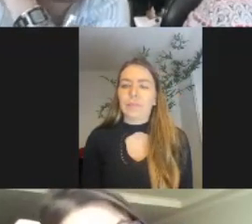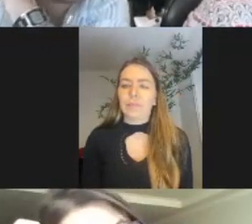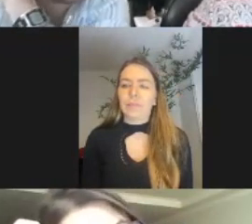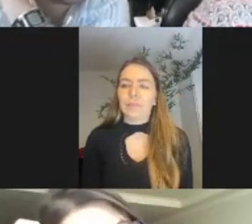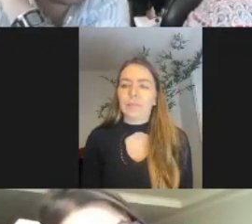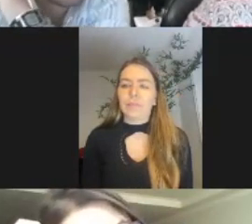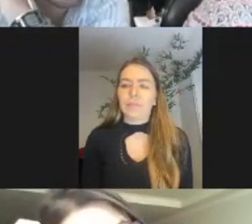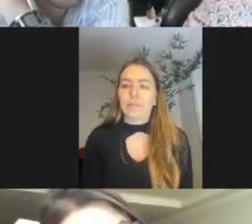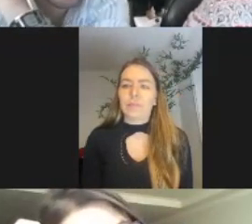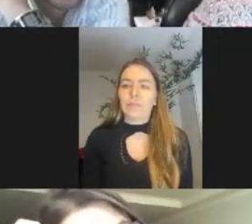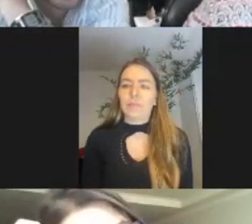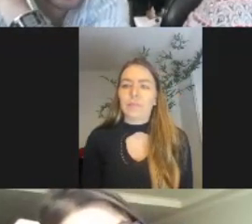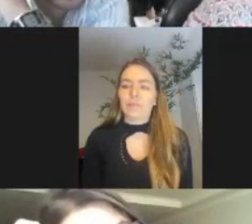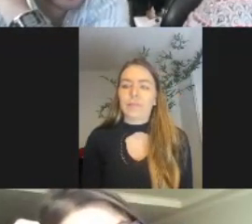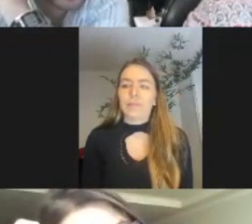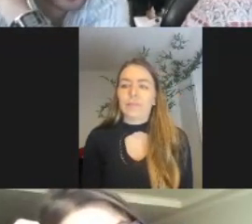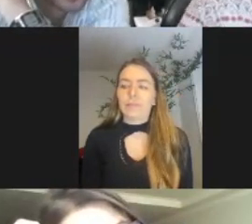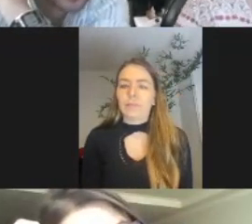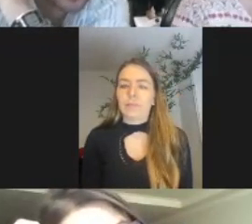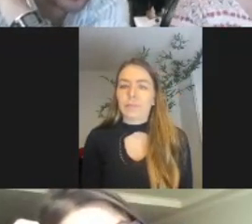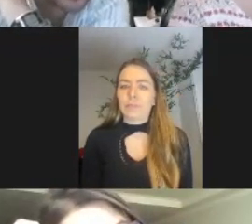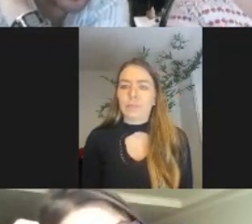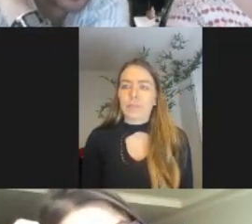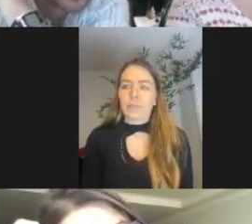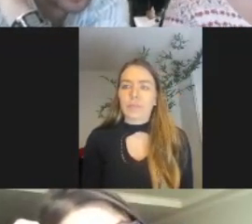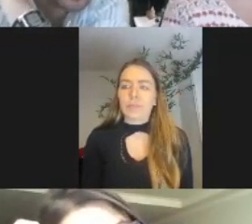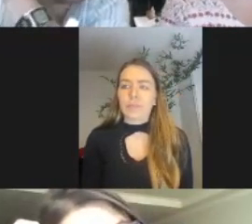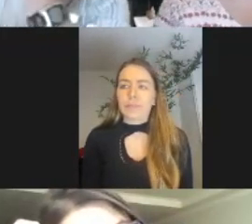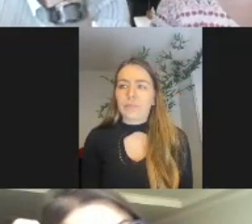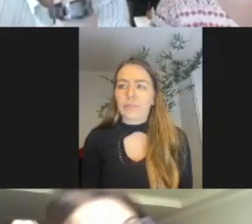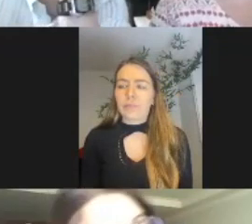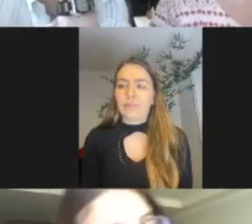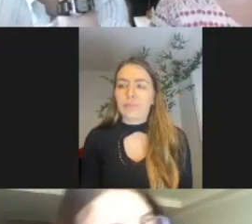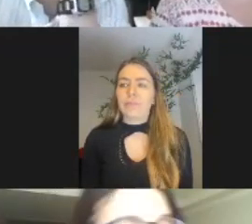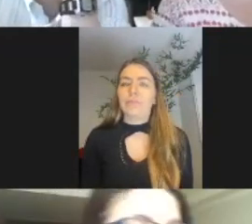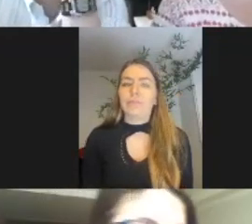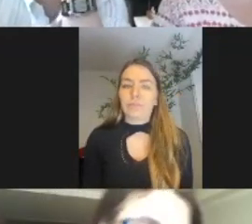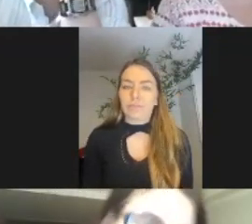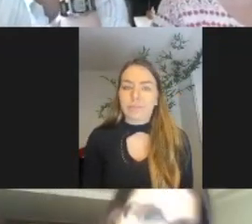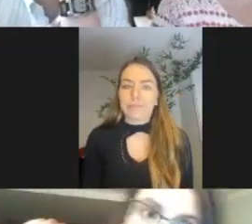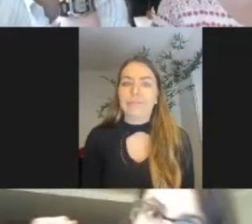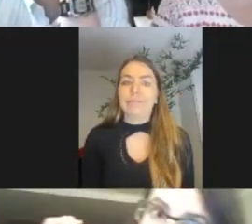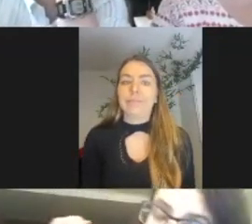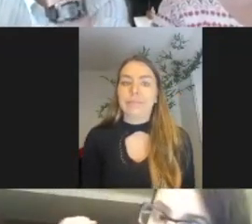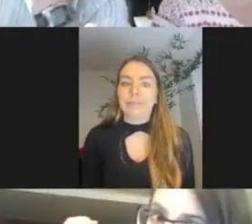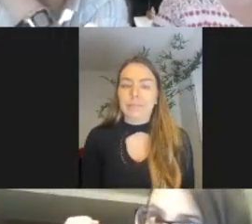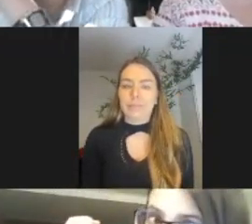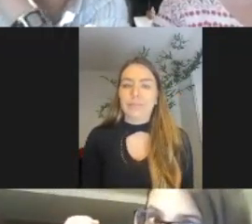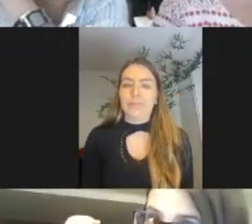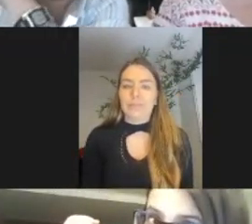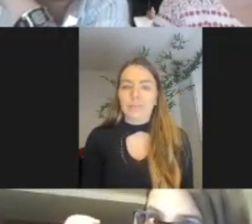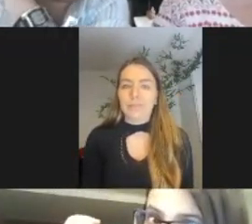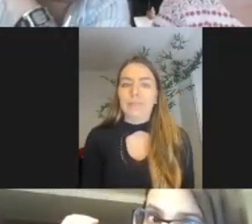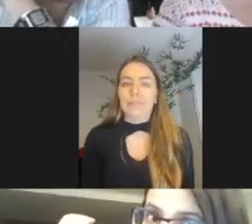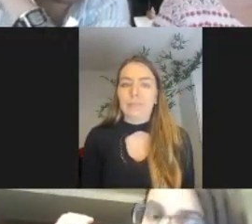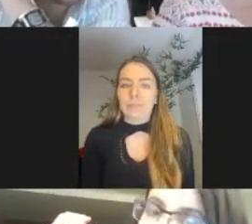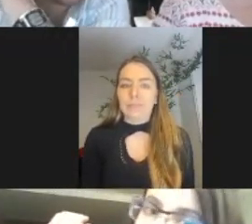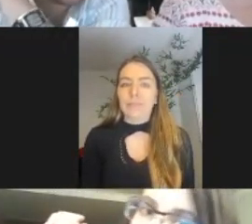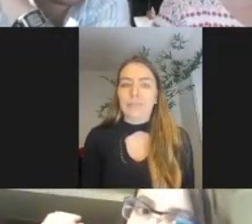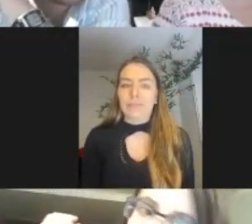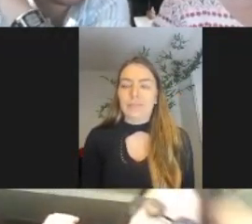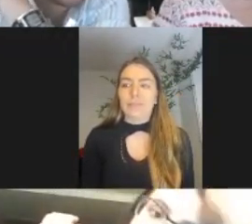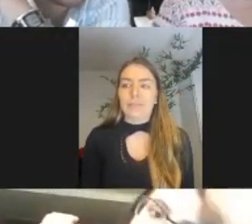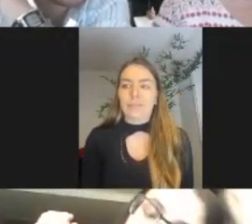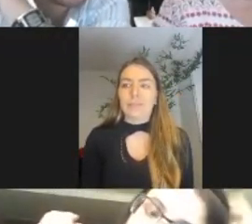muito queijo, cuidado com as farinhas de oleaginosas, muitas vezes elas podem estar rançosas, né? Elas rancificam,